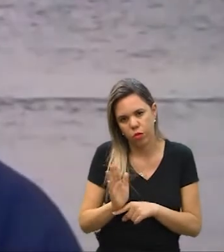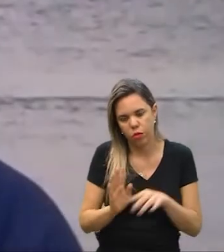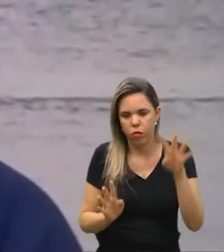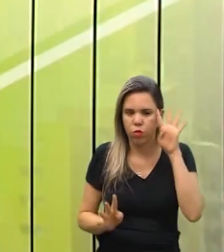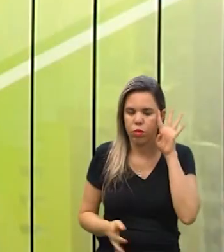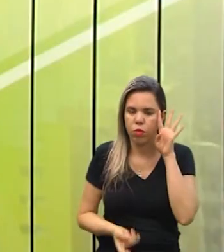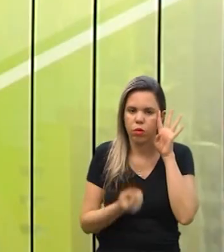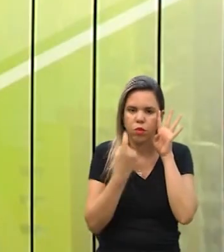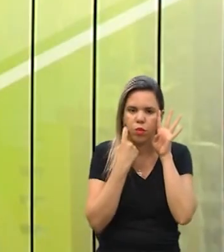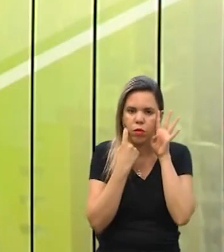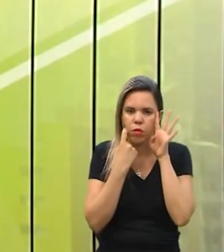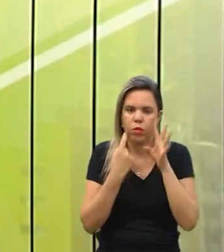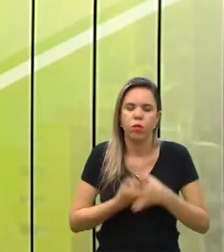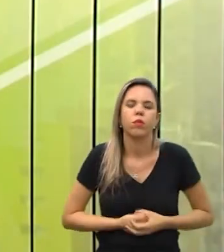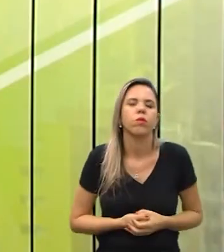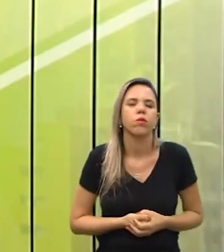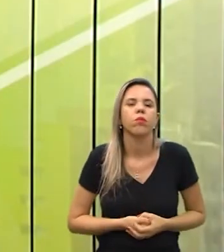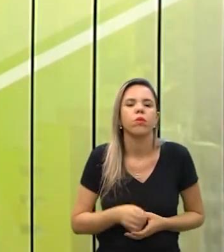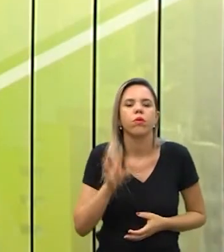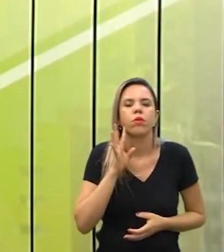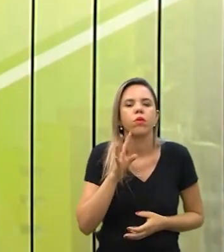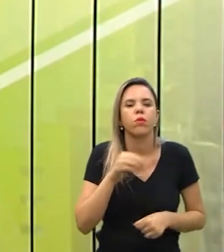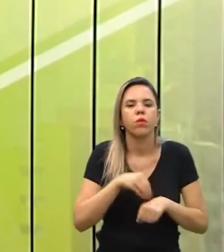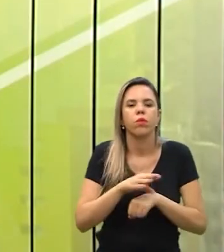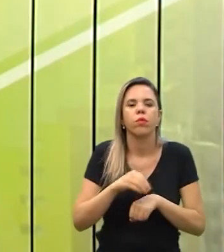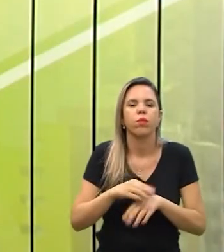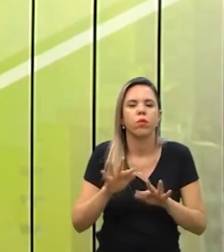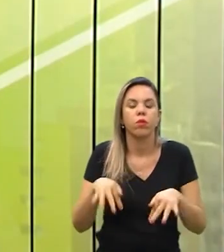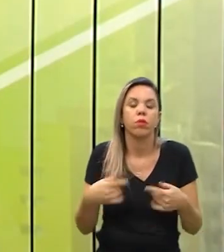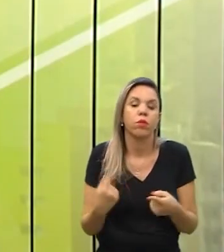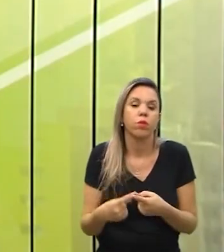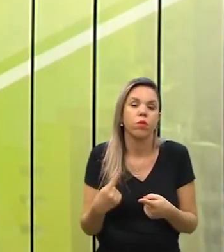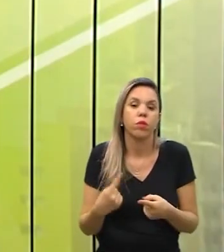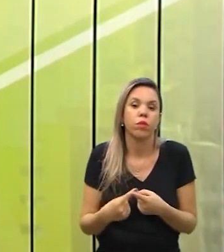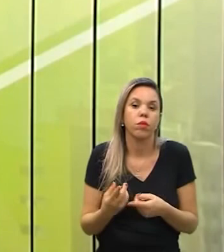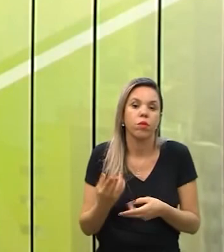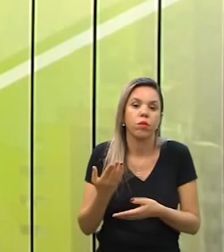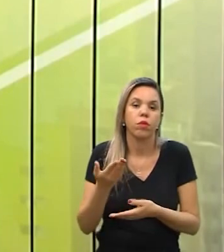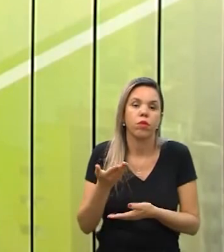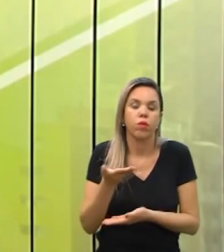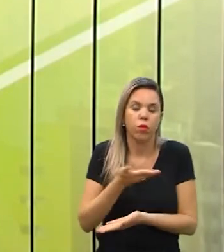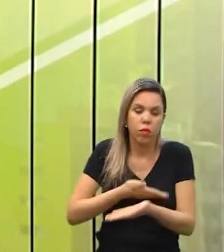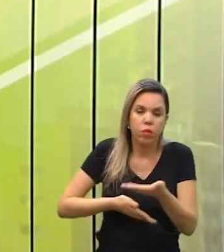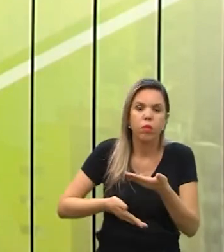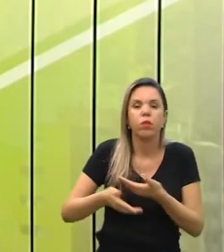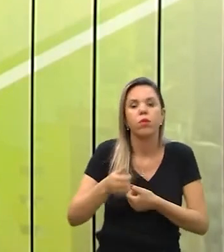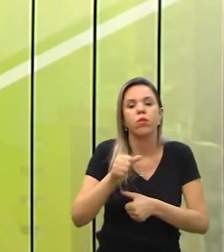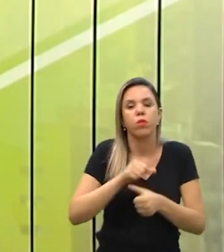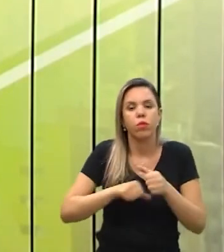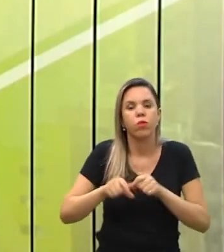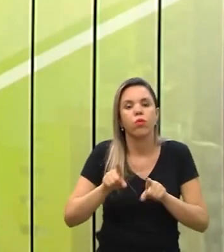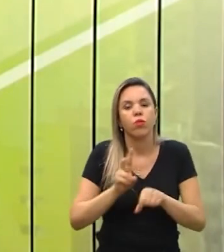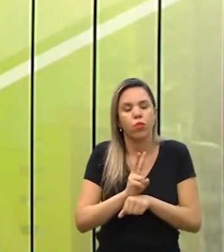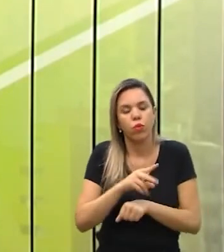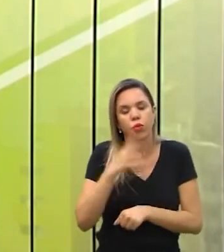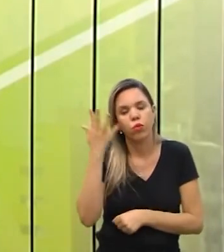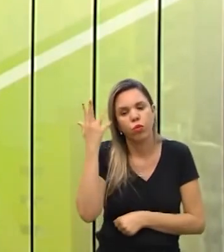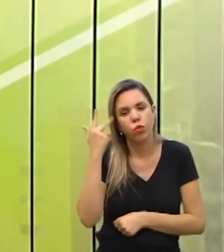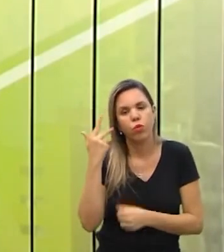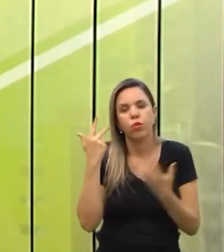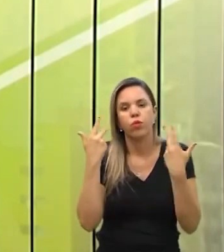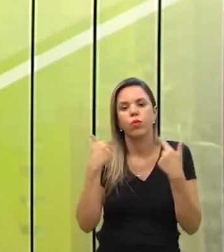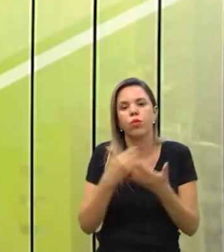sexta-feira. Legal, fica a dica final, até porque revolução, transformação, cuidado com a natureza começa